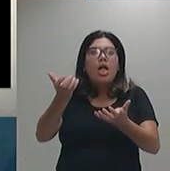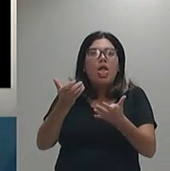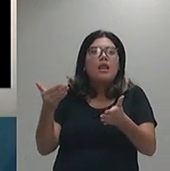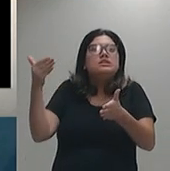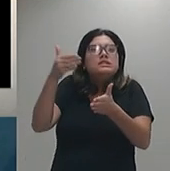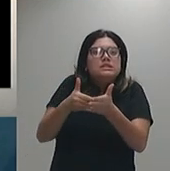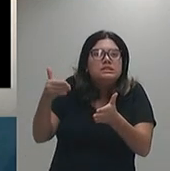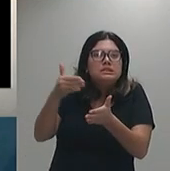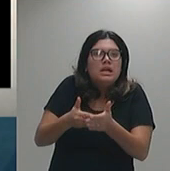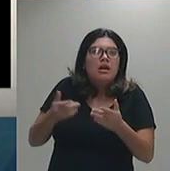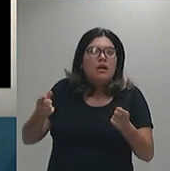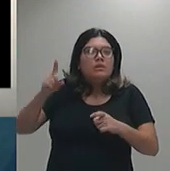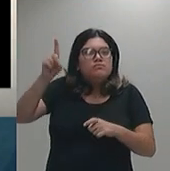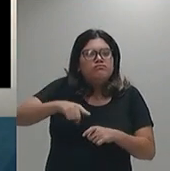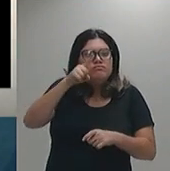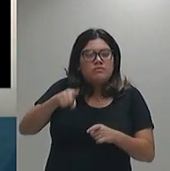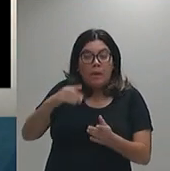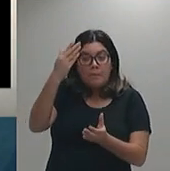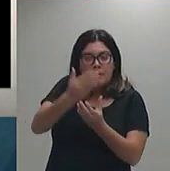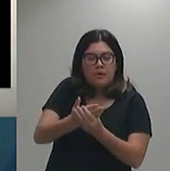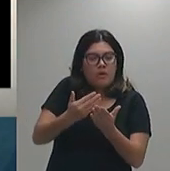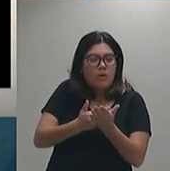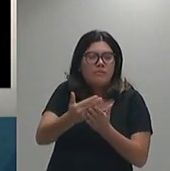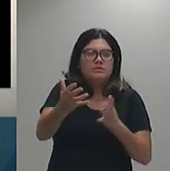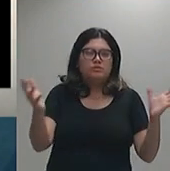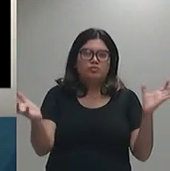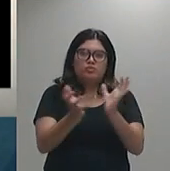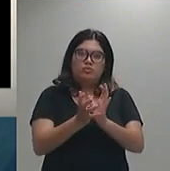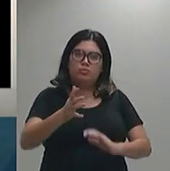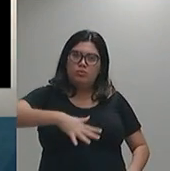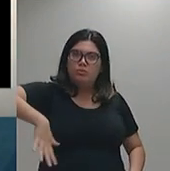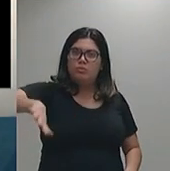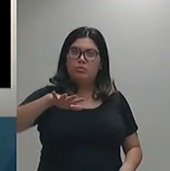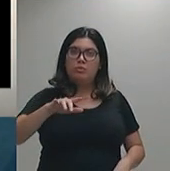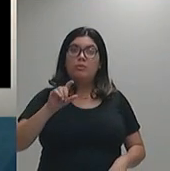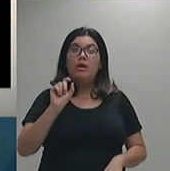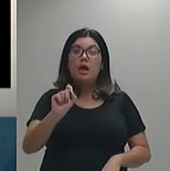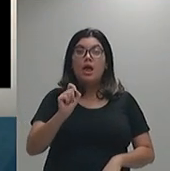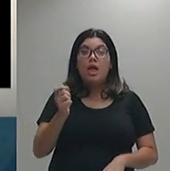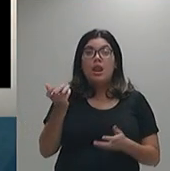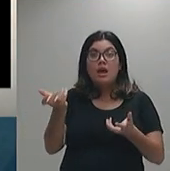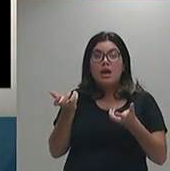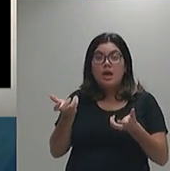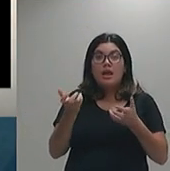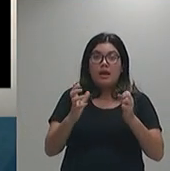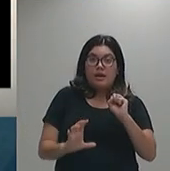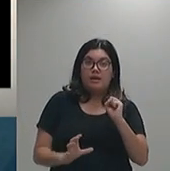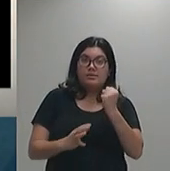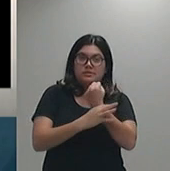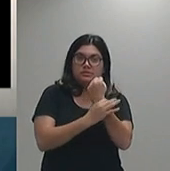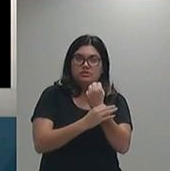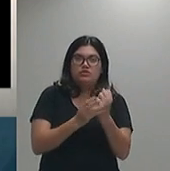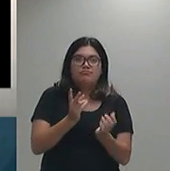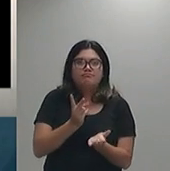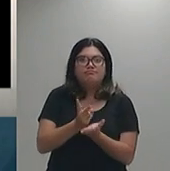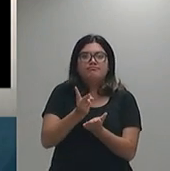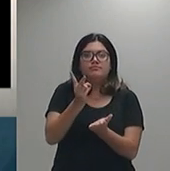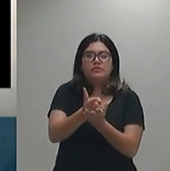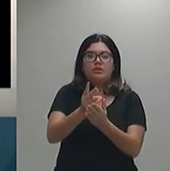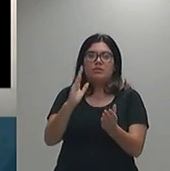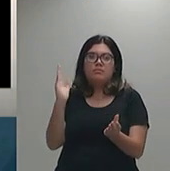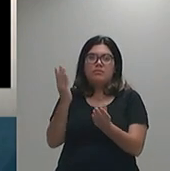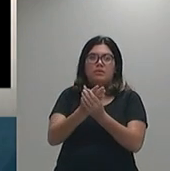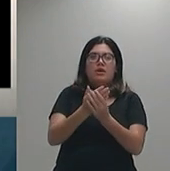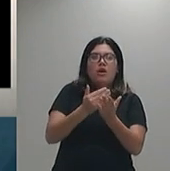do processo iniciado pelos minoritários o que os minoritários querem é garantir a manutenção do processo iniciado por eles há mais de